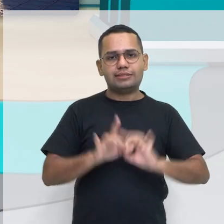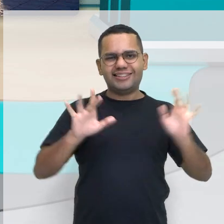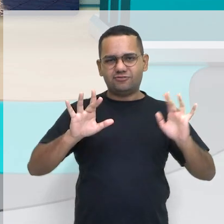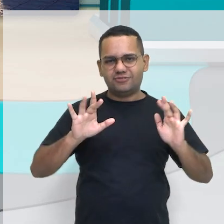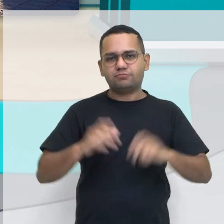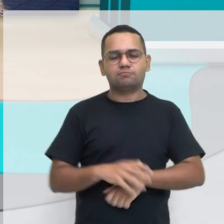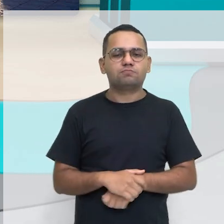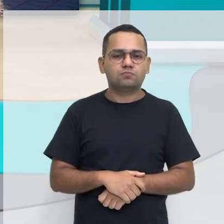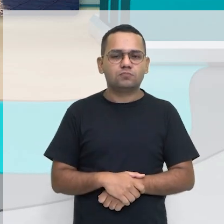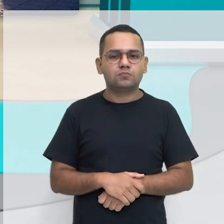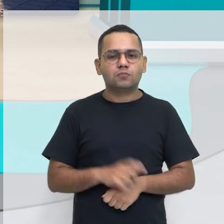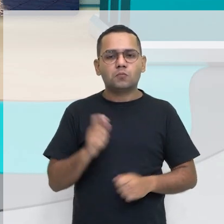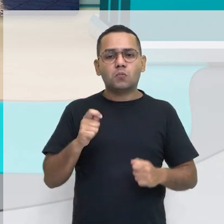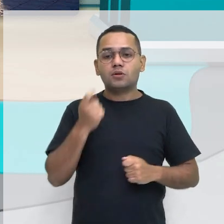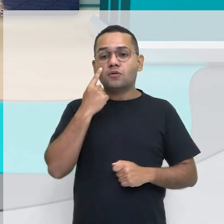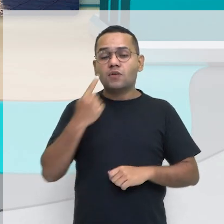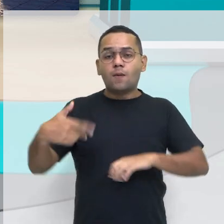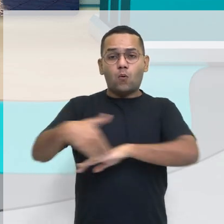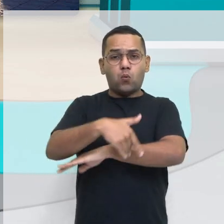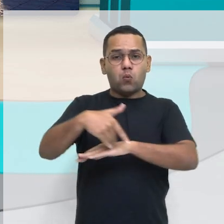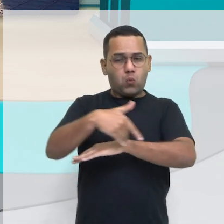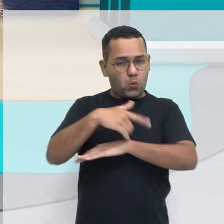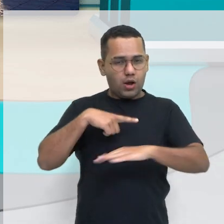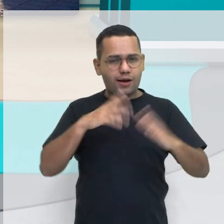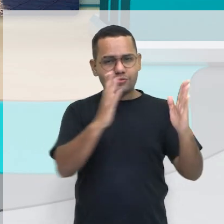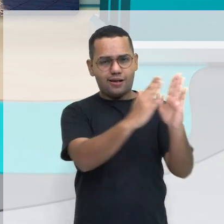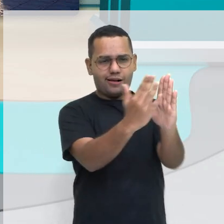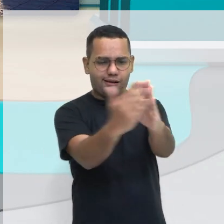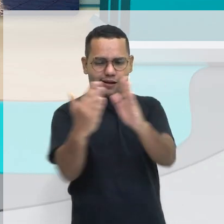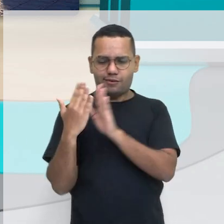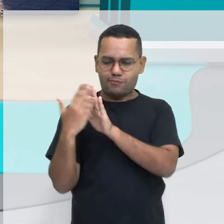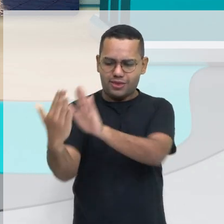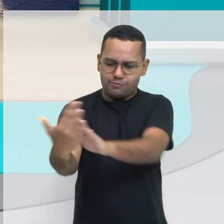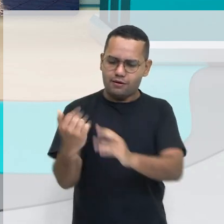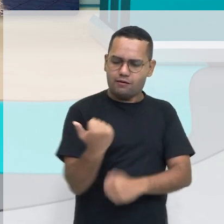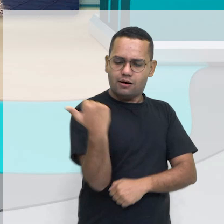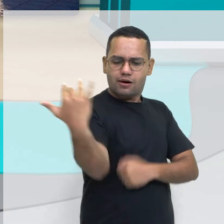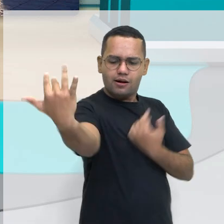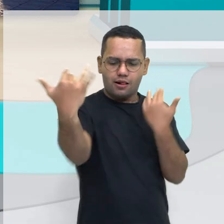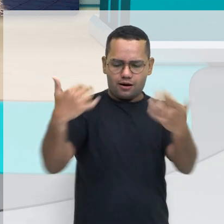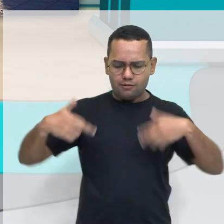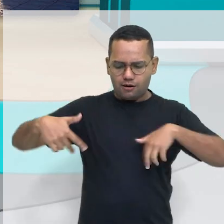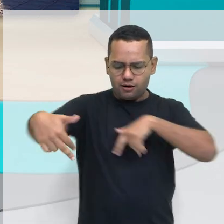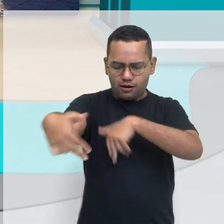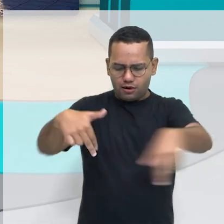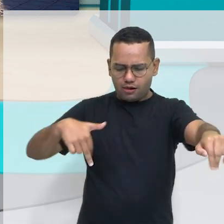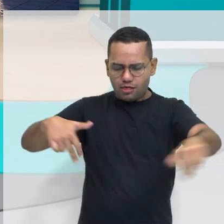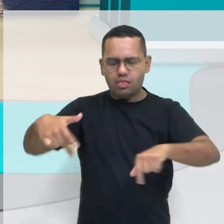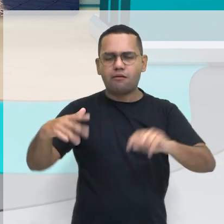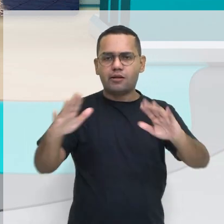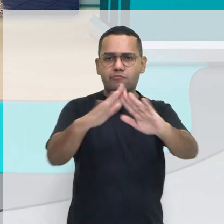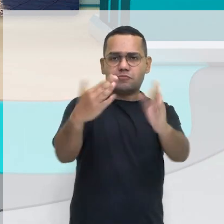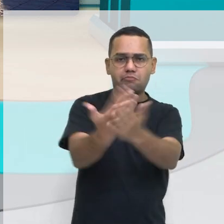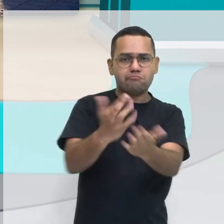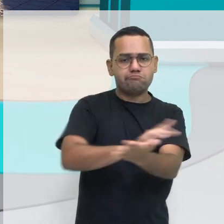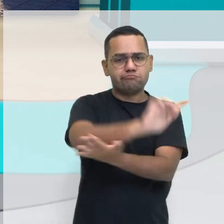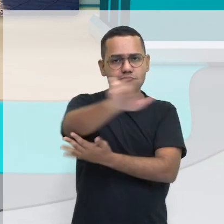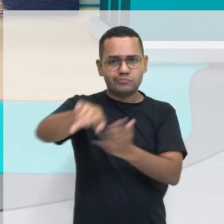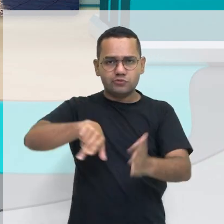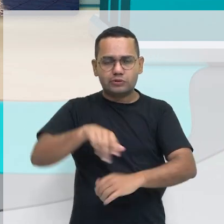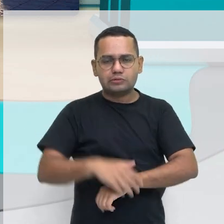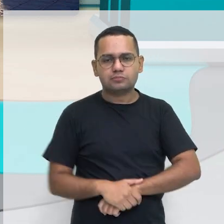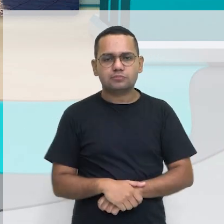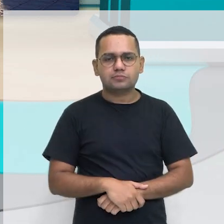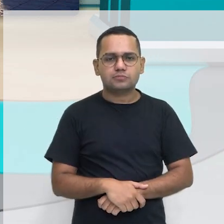Espaços públicos. Aqui nós temos as ruas, temos as praças, temos as quadras das escolas. Então, em todos esses